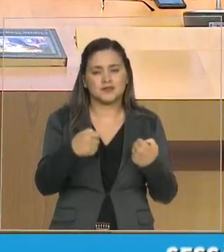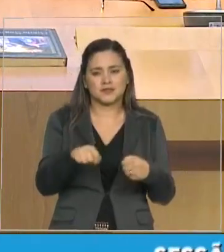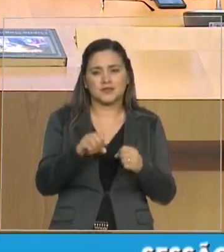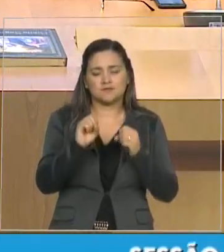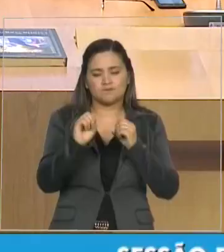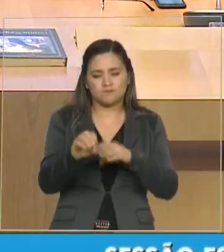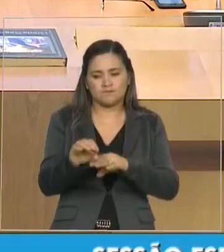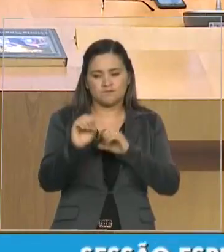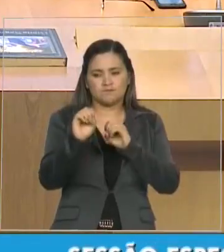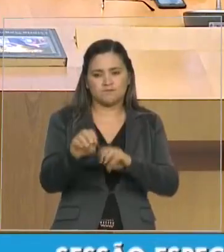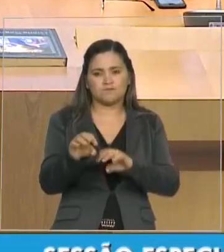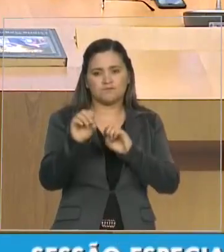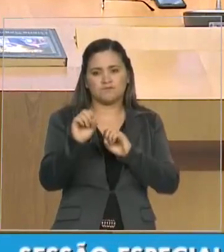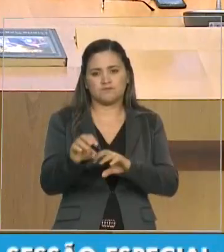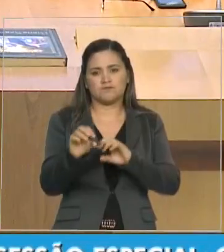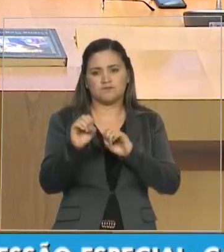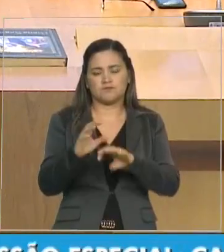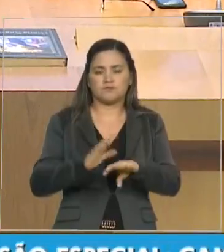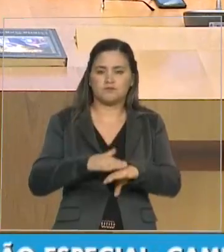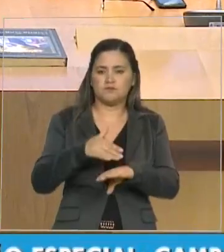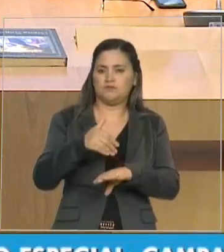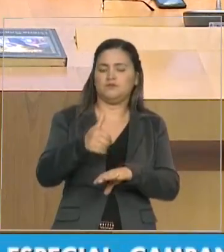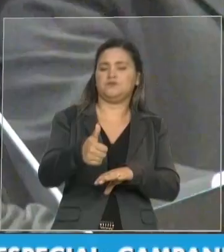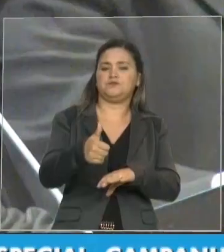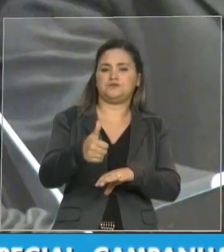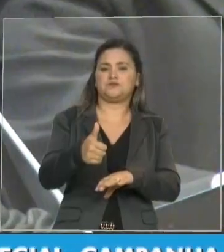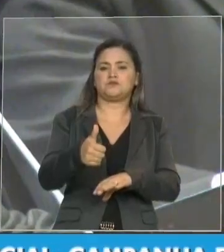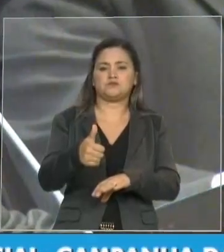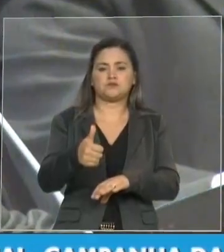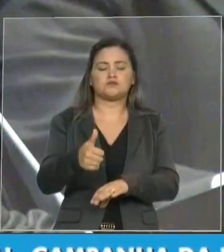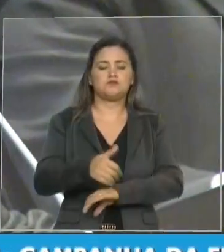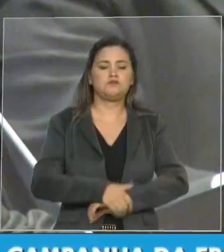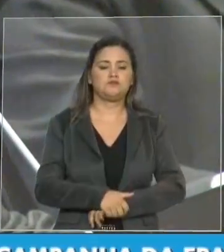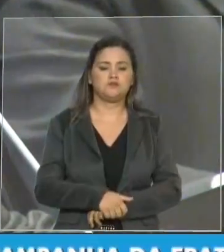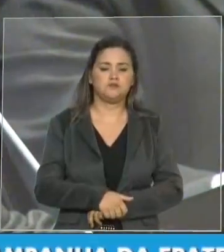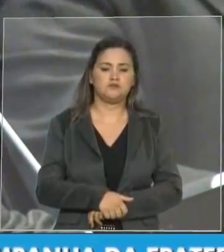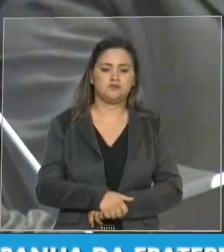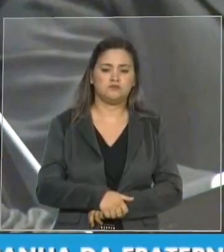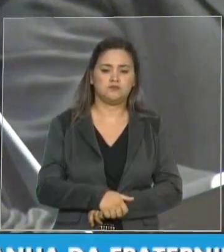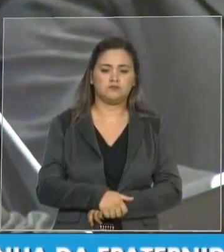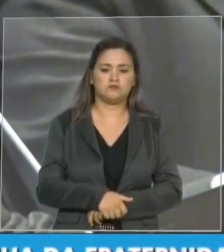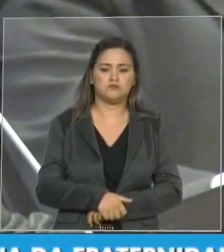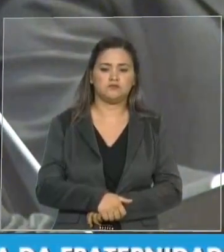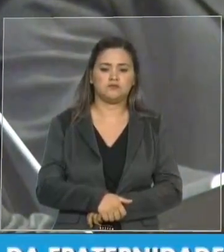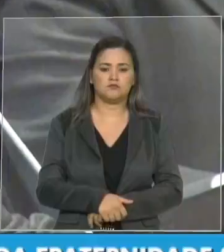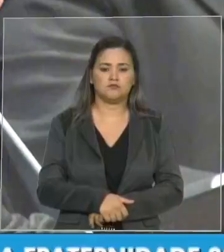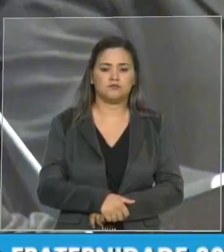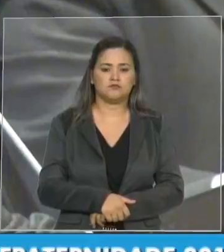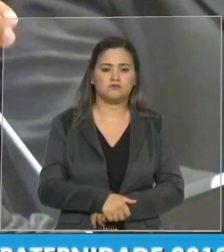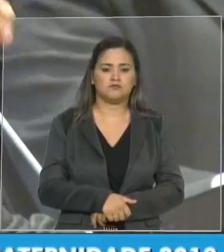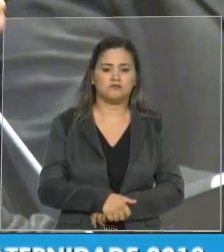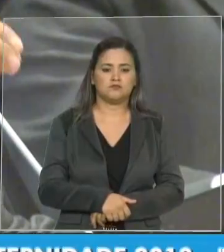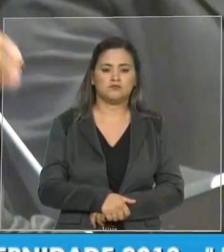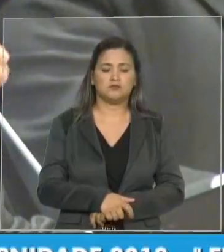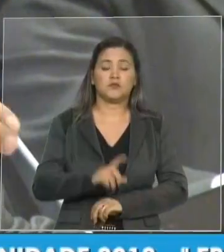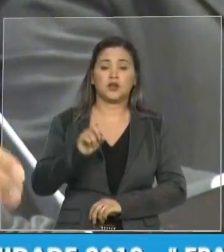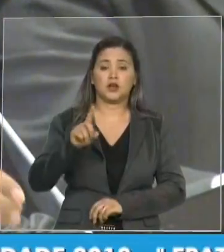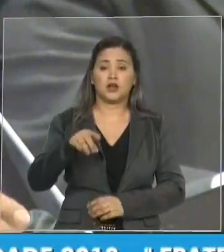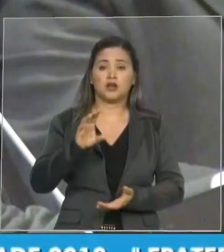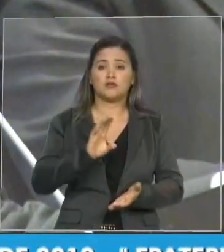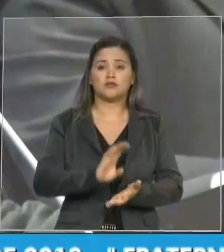se não houver uma perspectiva digna para essa juventude, né? Então, isso é um